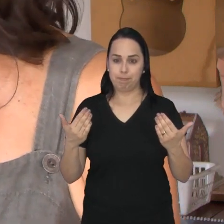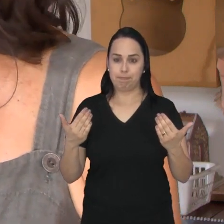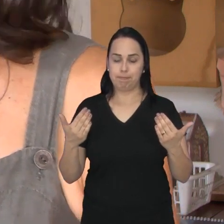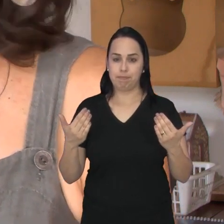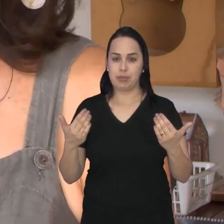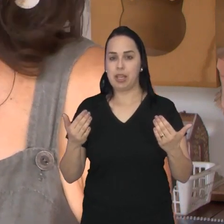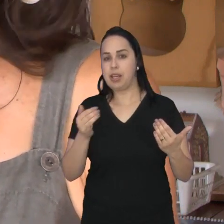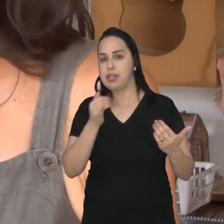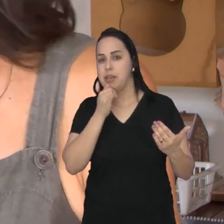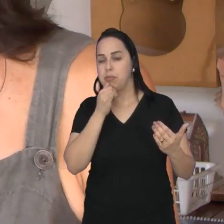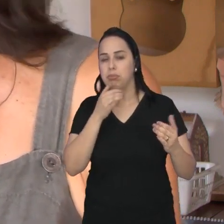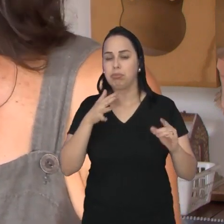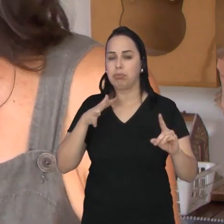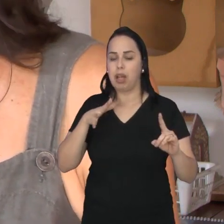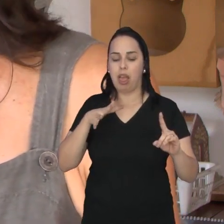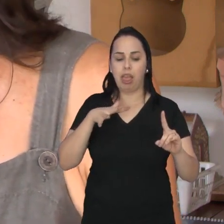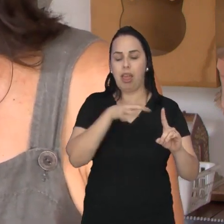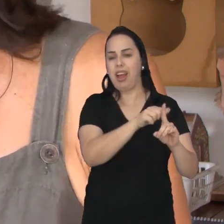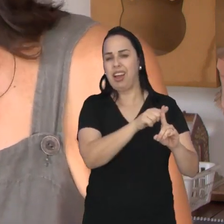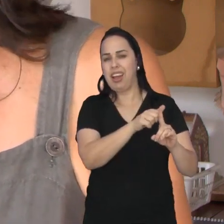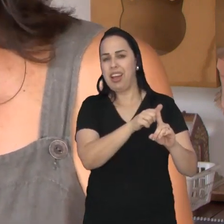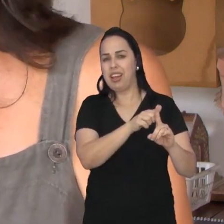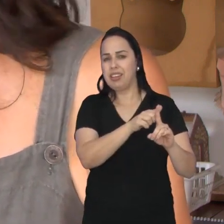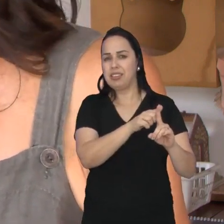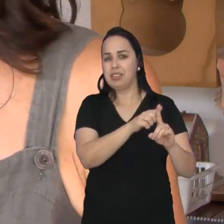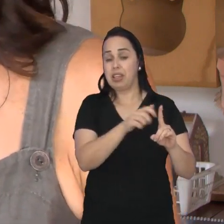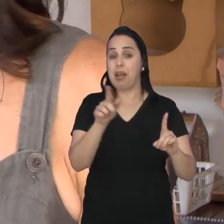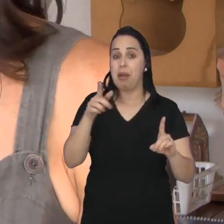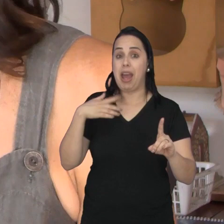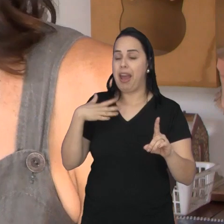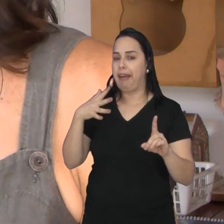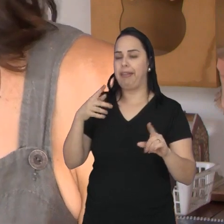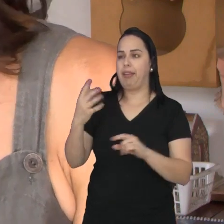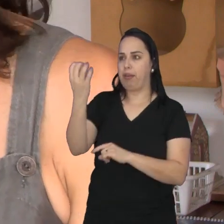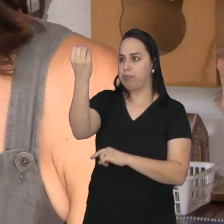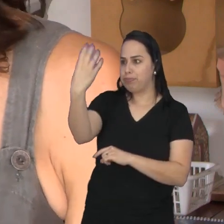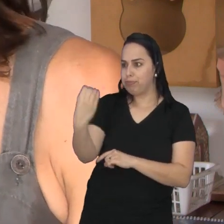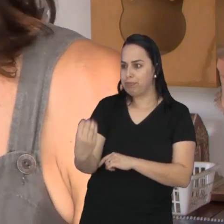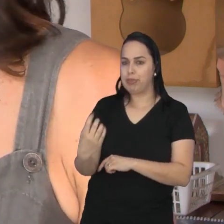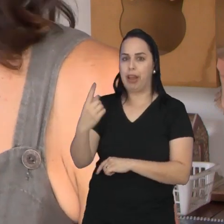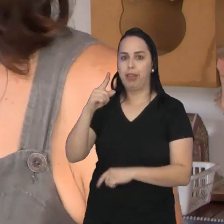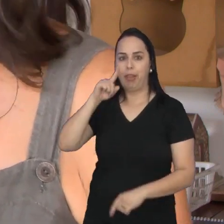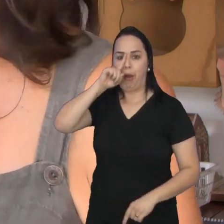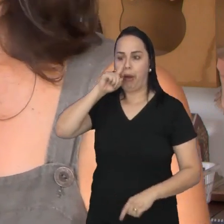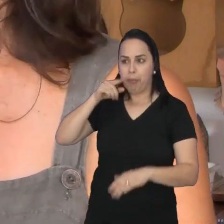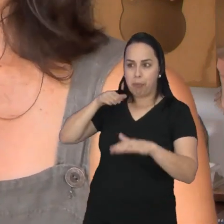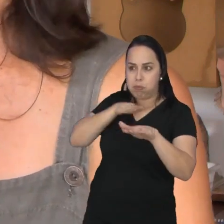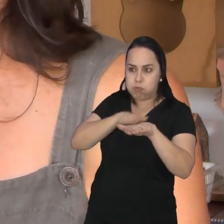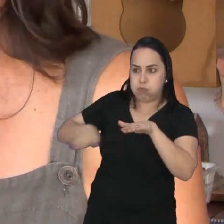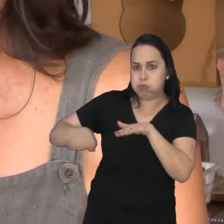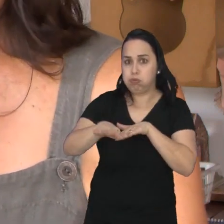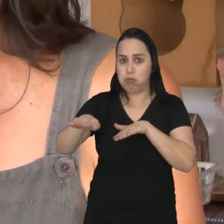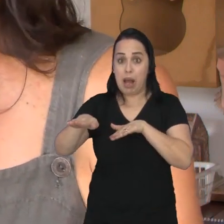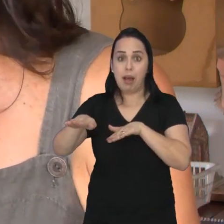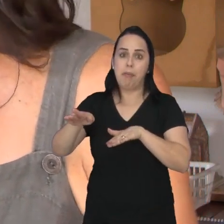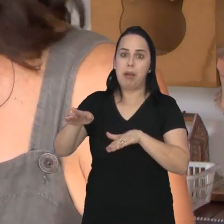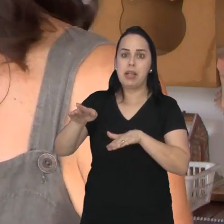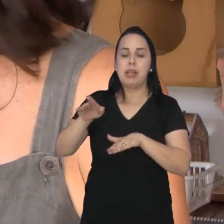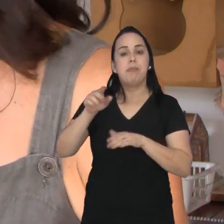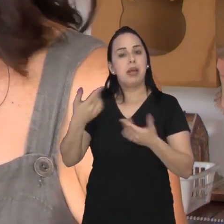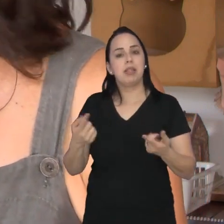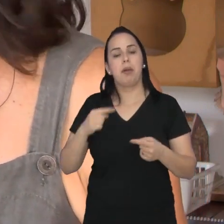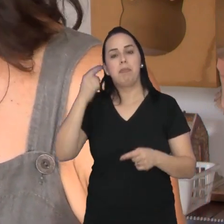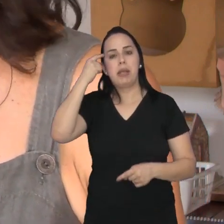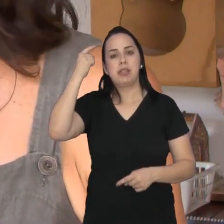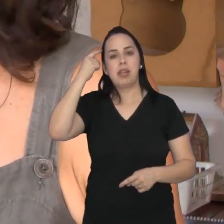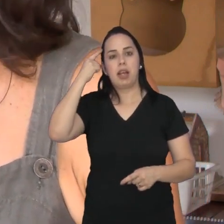né, de sinistro de trânsito é ali, né? É o amarelo que a gente passa, né? E não o amarelo que a gente para. E quando a gente